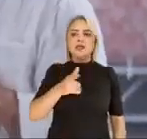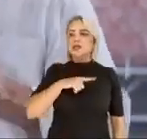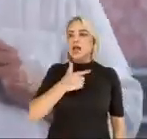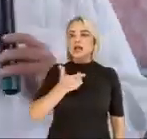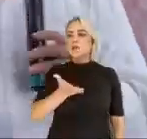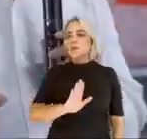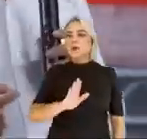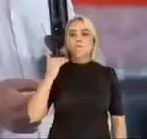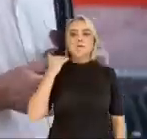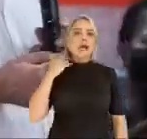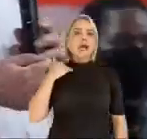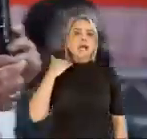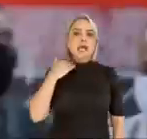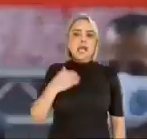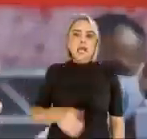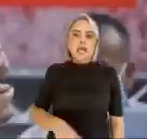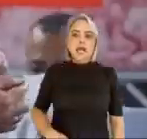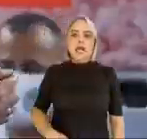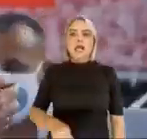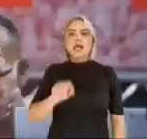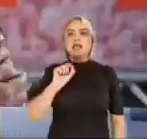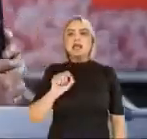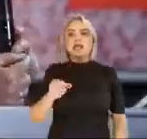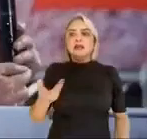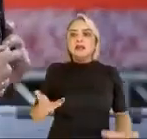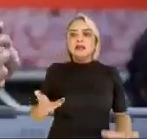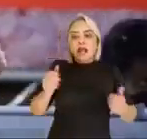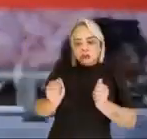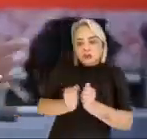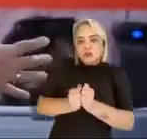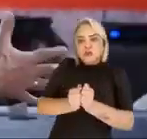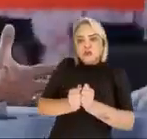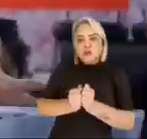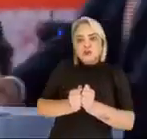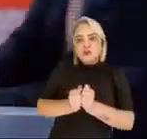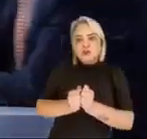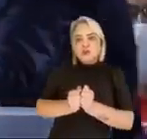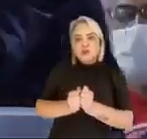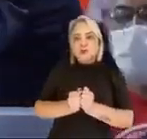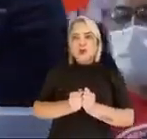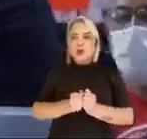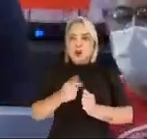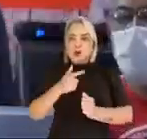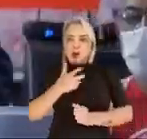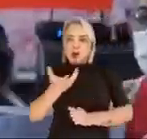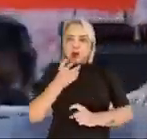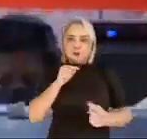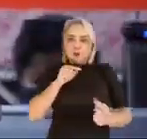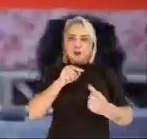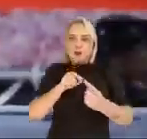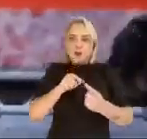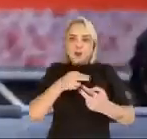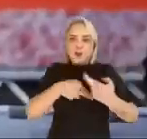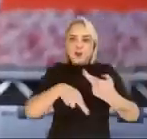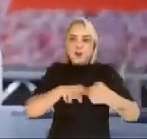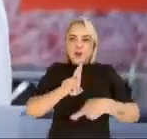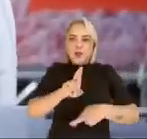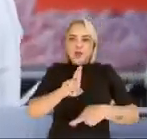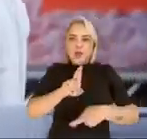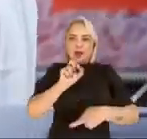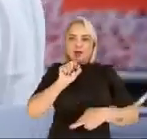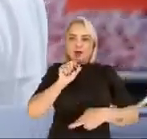banqueiro, que está do nosso lado nessa briga por reconstruir a democracia. Esse é o homem que fez